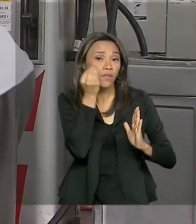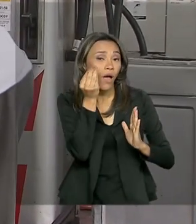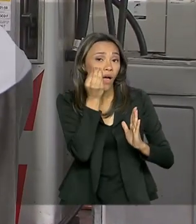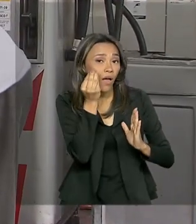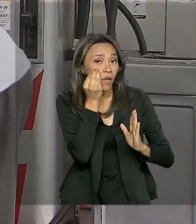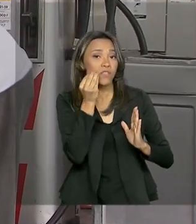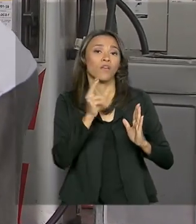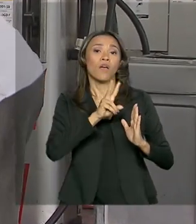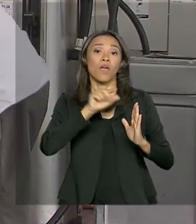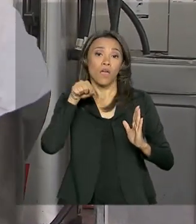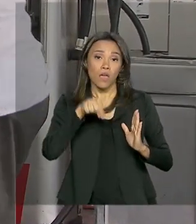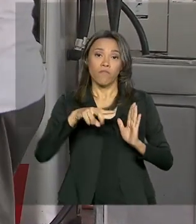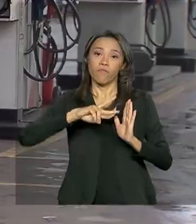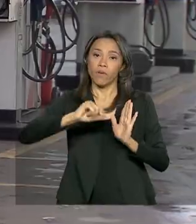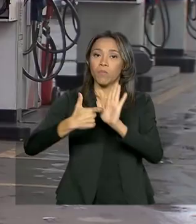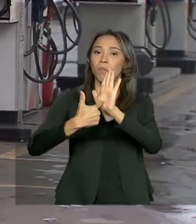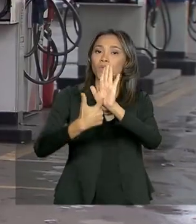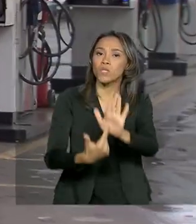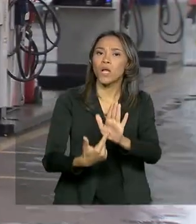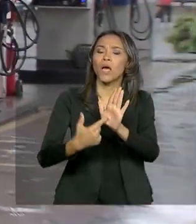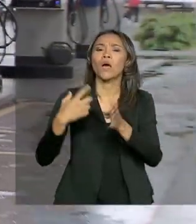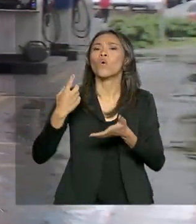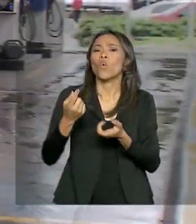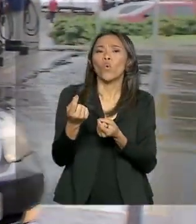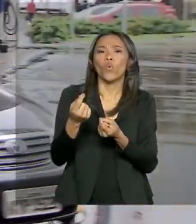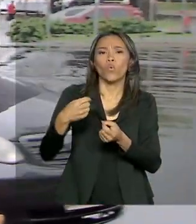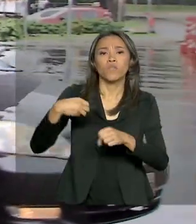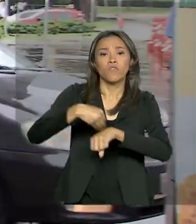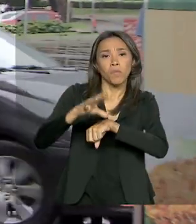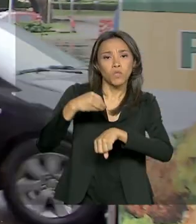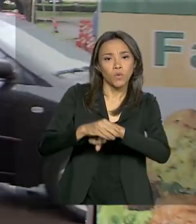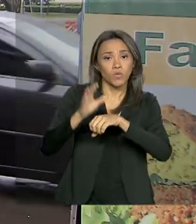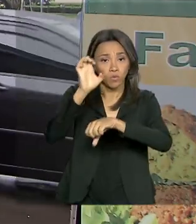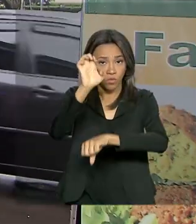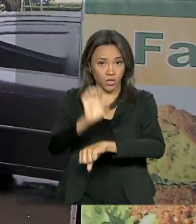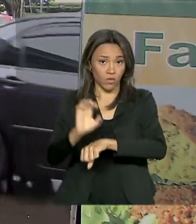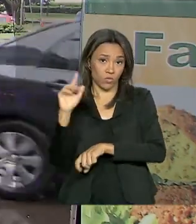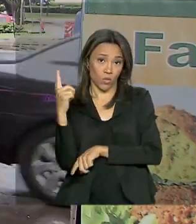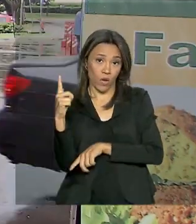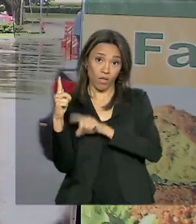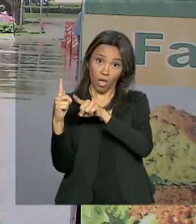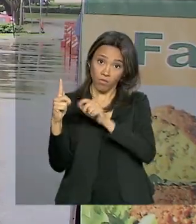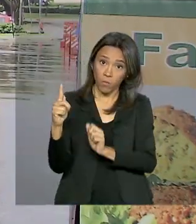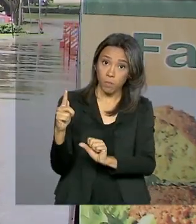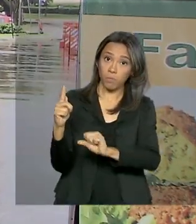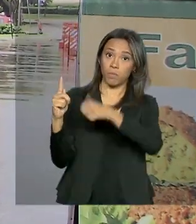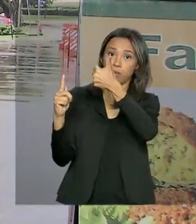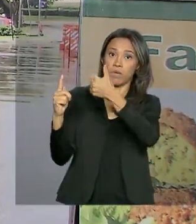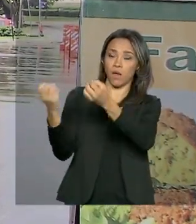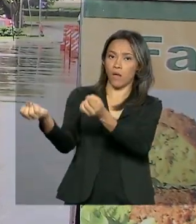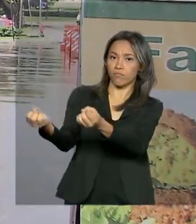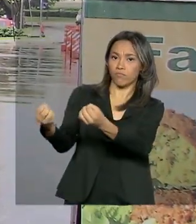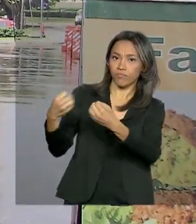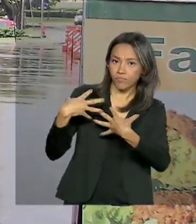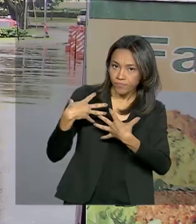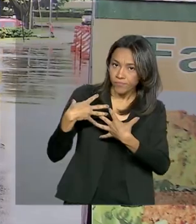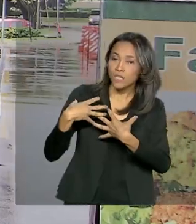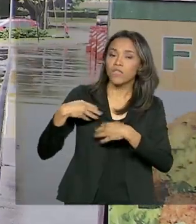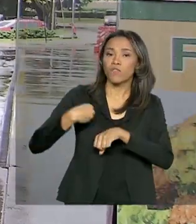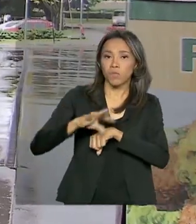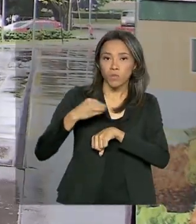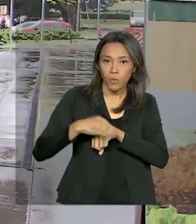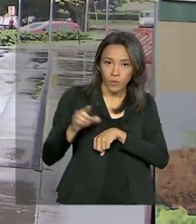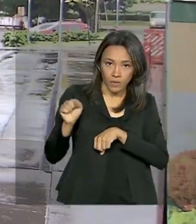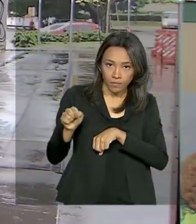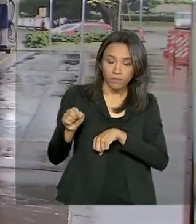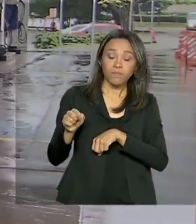aplicativo mostrará dados de estabelecimentos do estado de Goiás, que foi o primeiro a enviar informações dos revendedores.